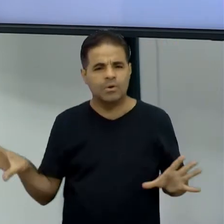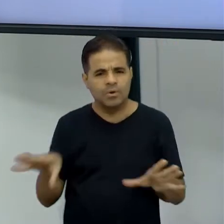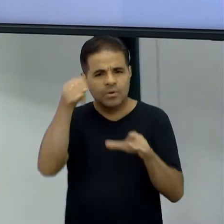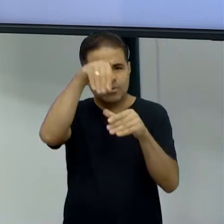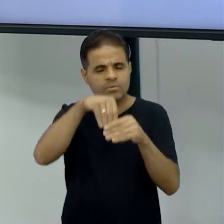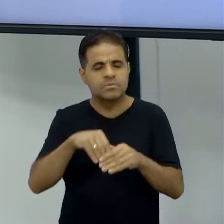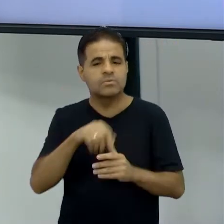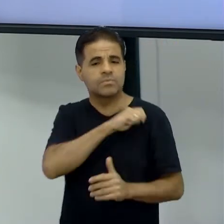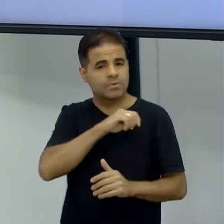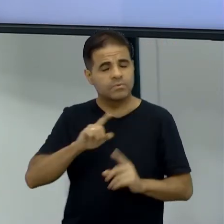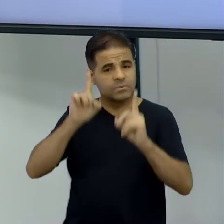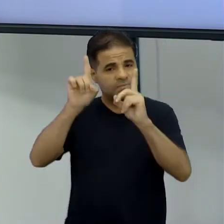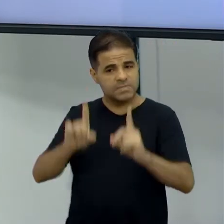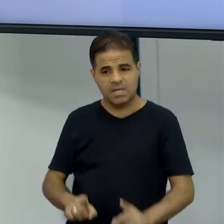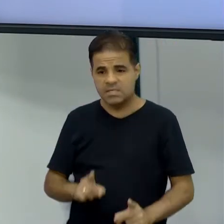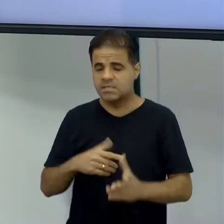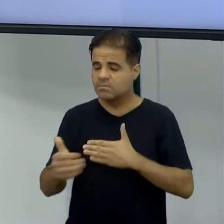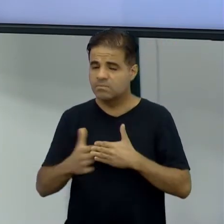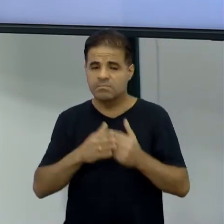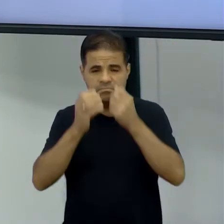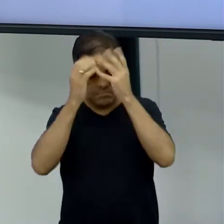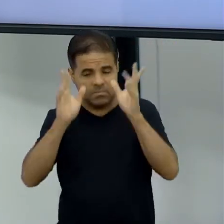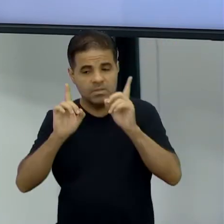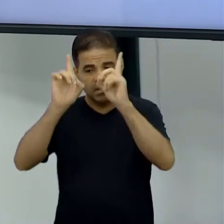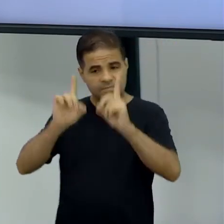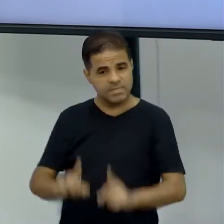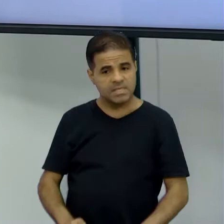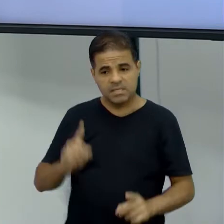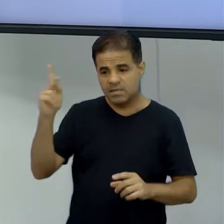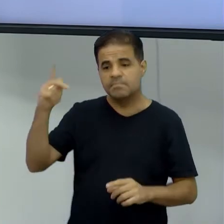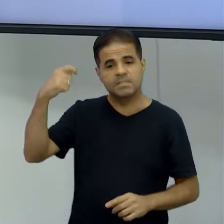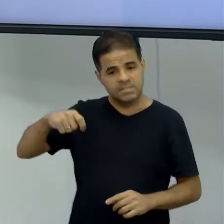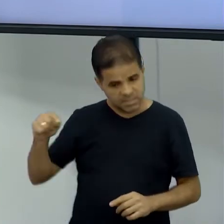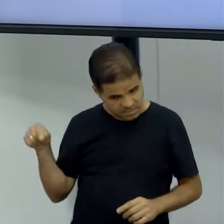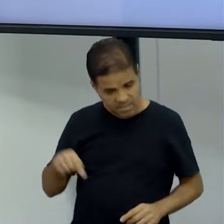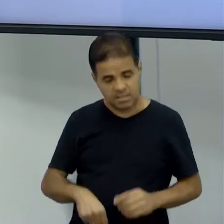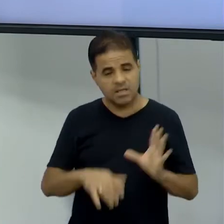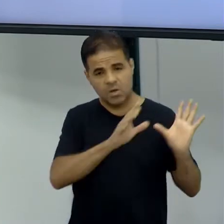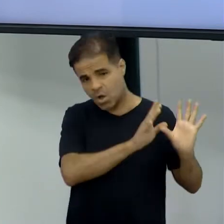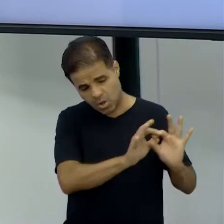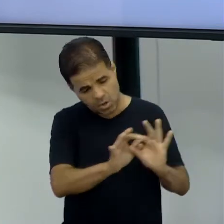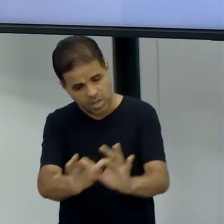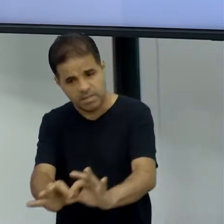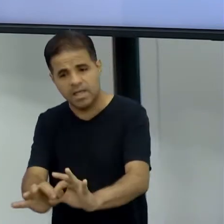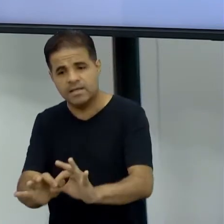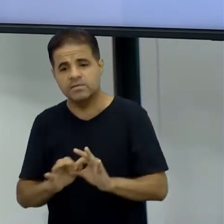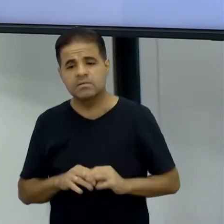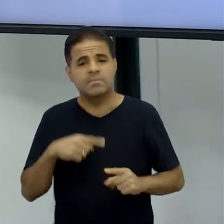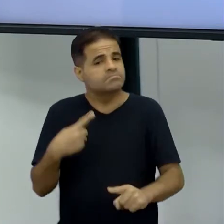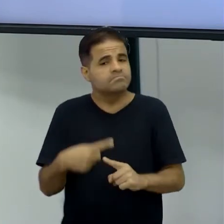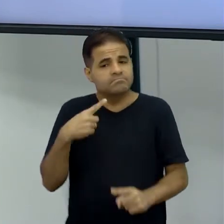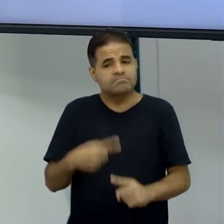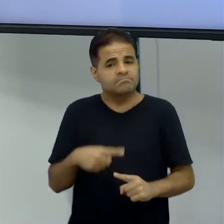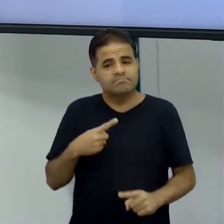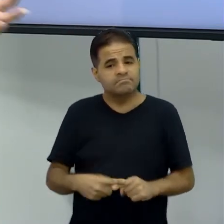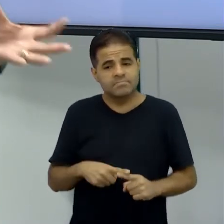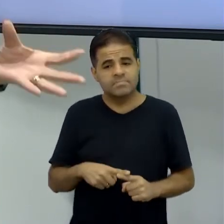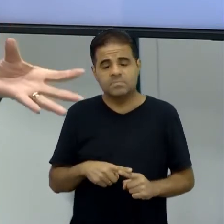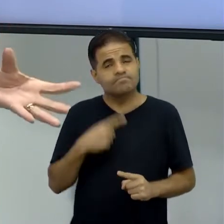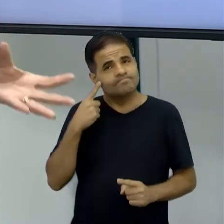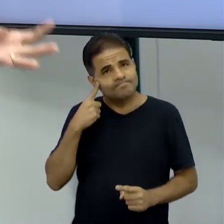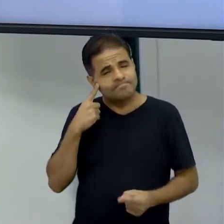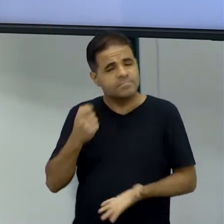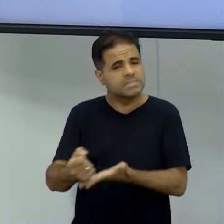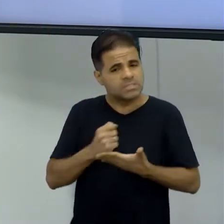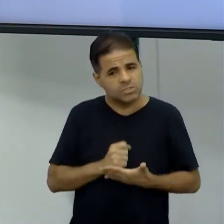com deficiência, independente da deficiência, ele precisava estar naquele contexto, mas também o porquê nesse momento não